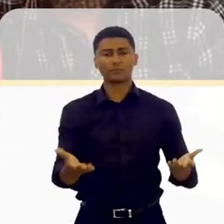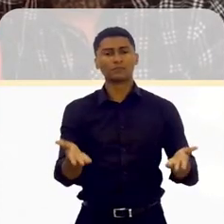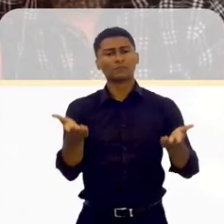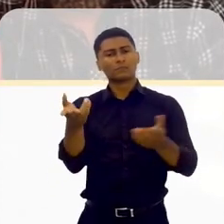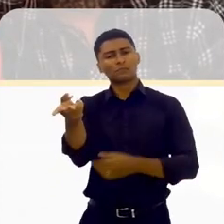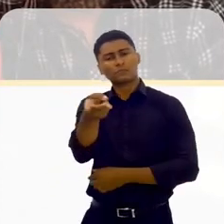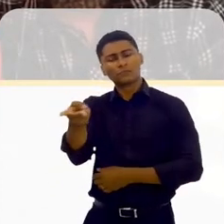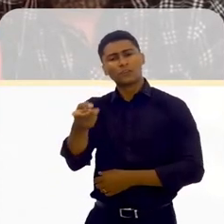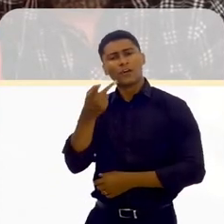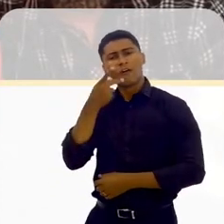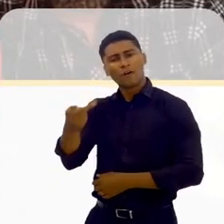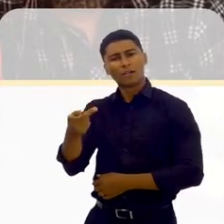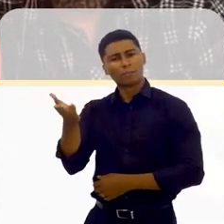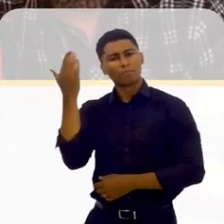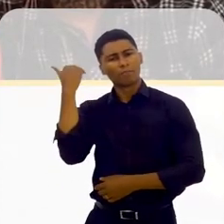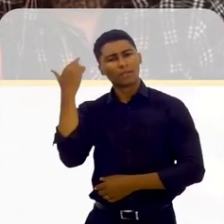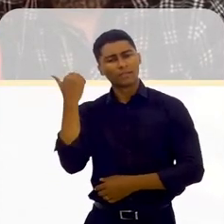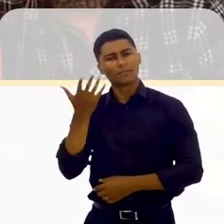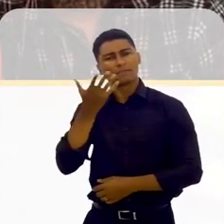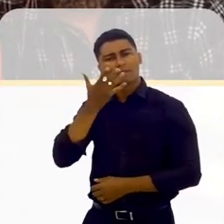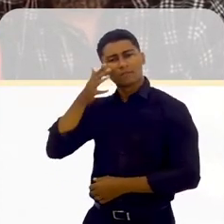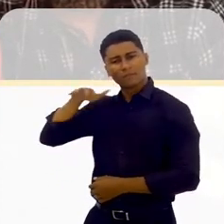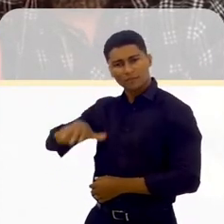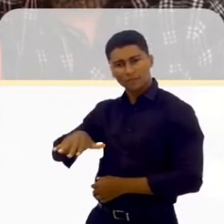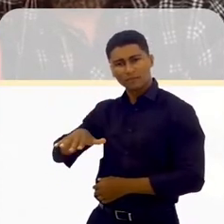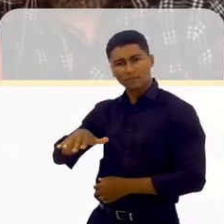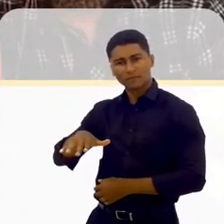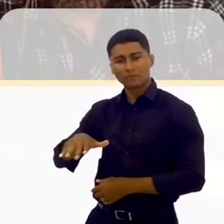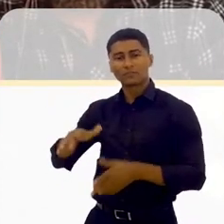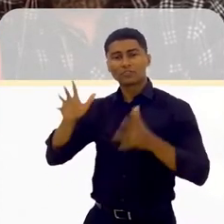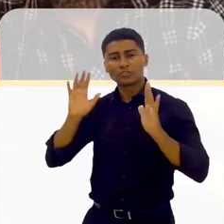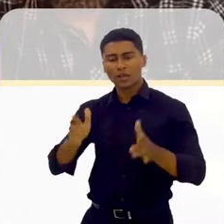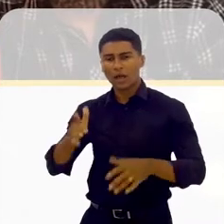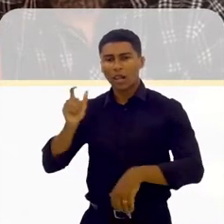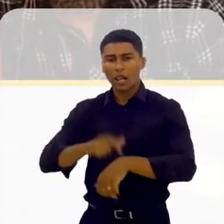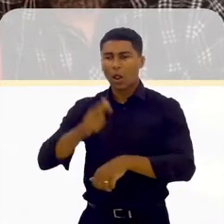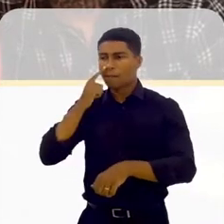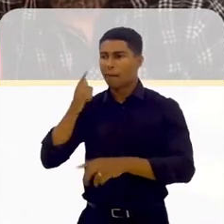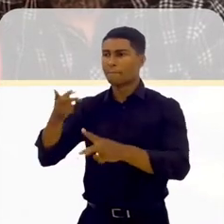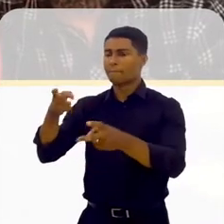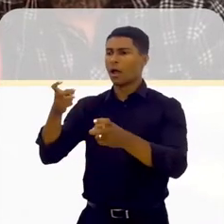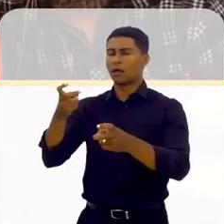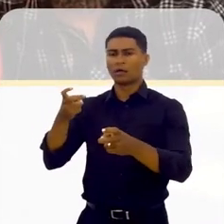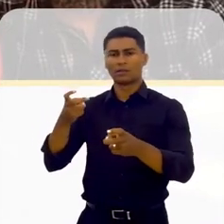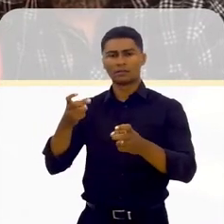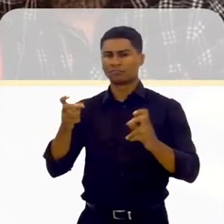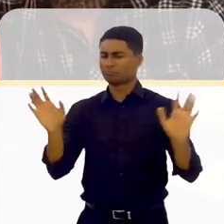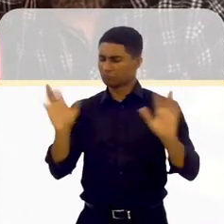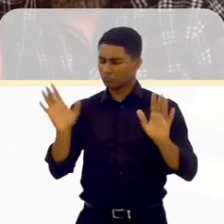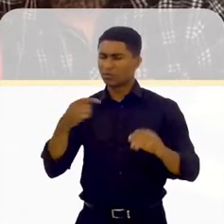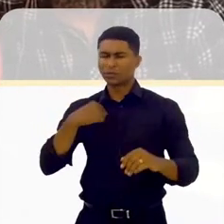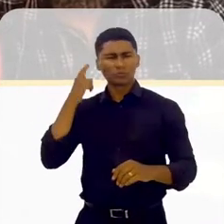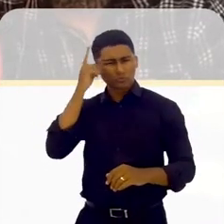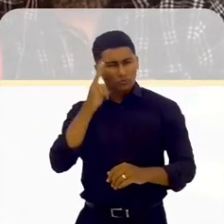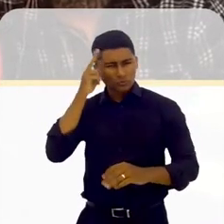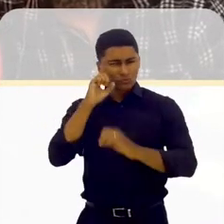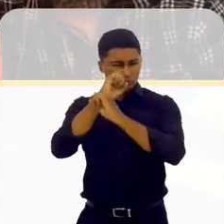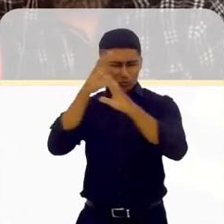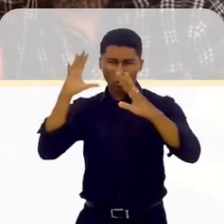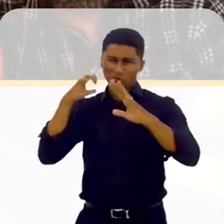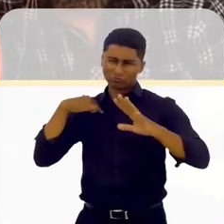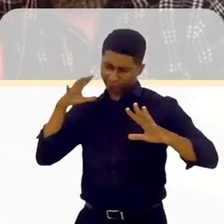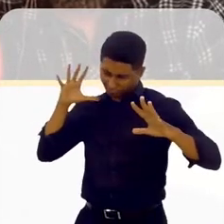vocês, de repente, vêm e falam que quando crianças já sacaram isso e falaram: não, não vou abrir mão dos meus